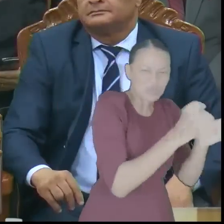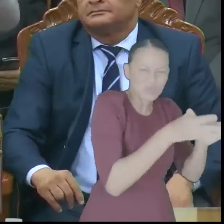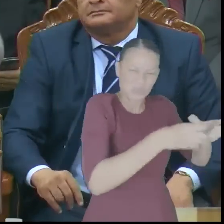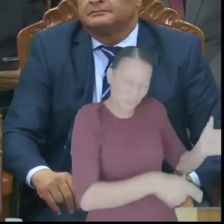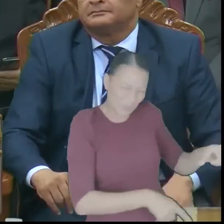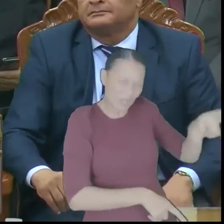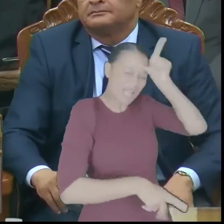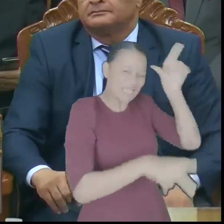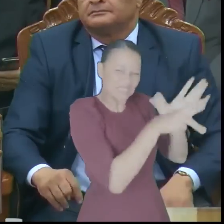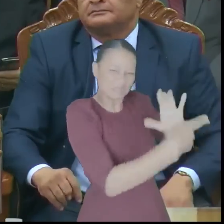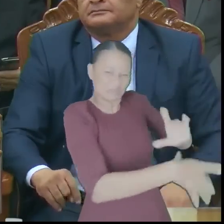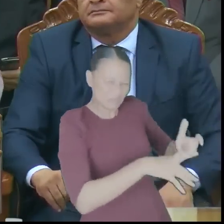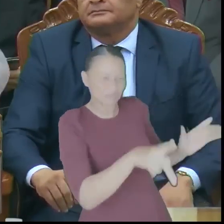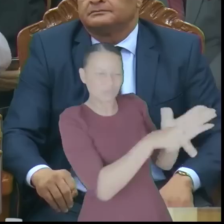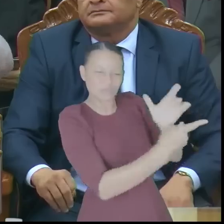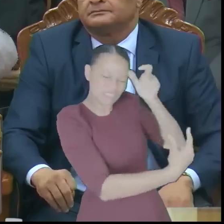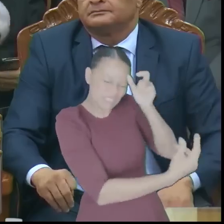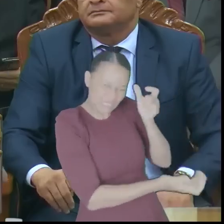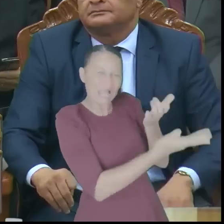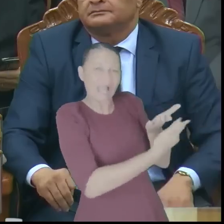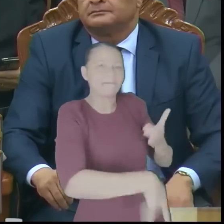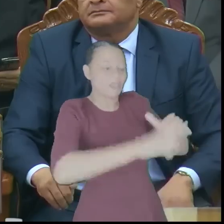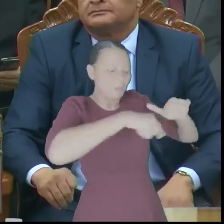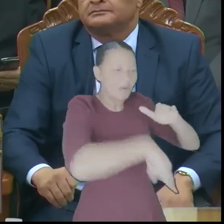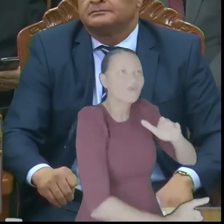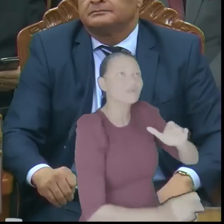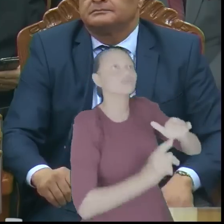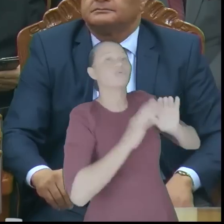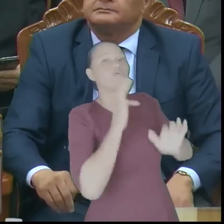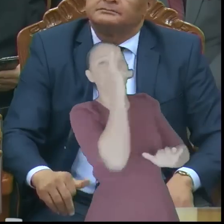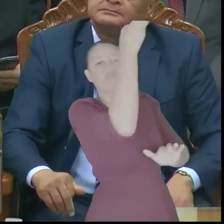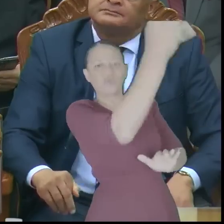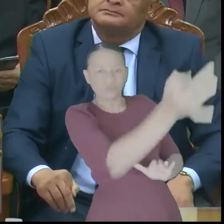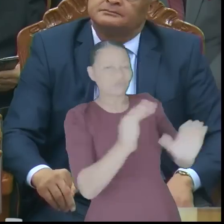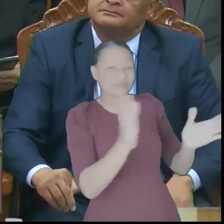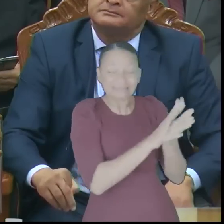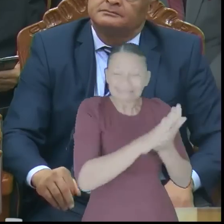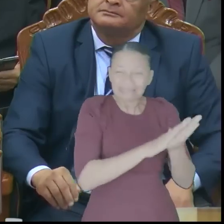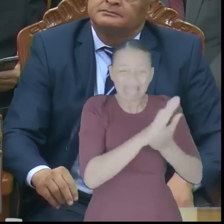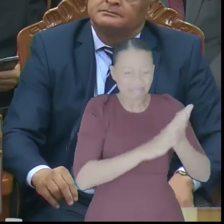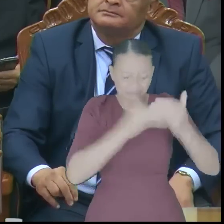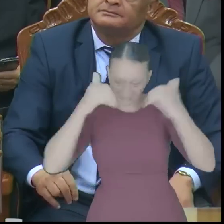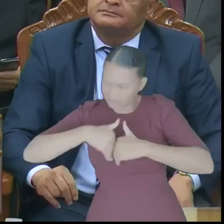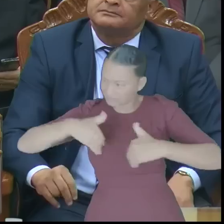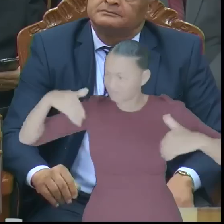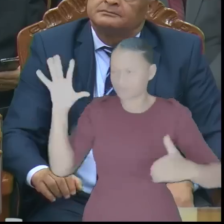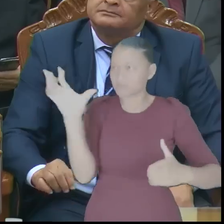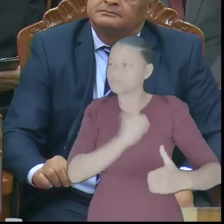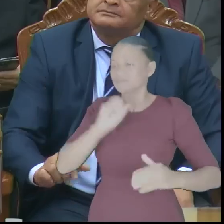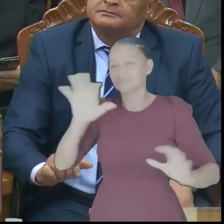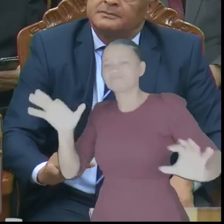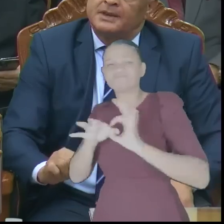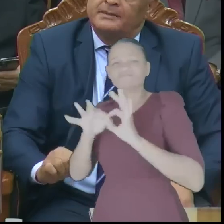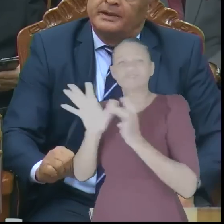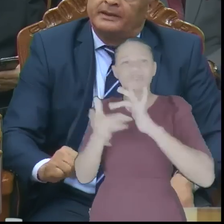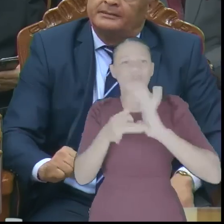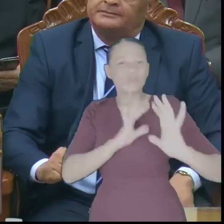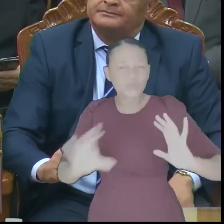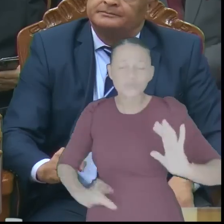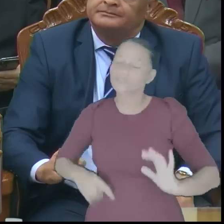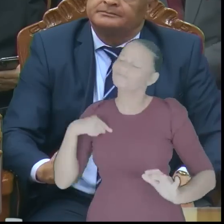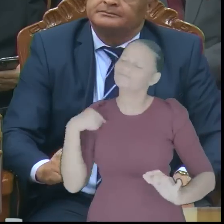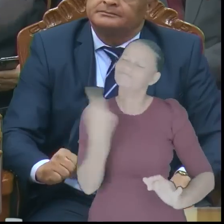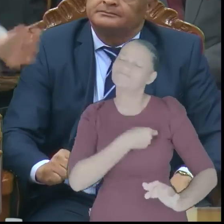nem profundidade, nem presente, nem porvir, nada, disse Paulo, me afasta do amor de Deus, que está em Cristo Jesus, o